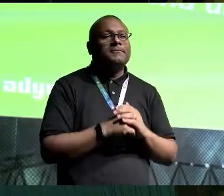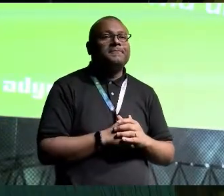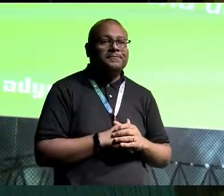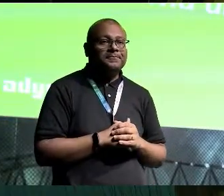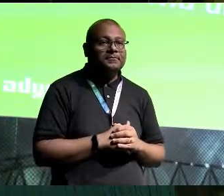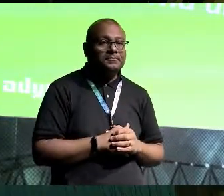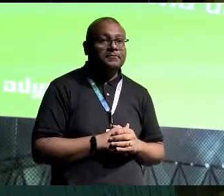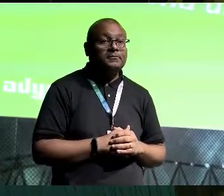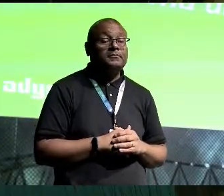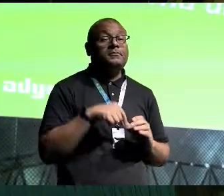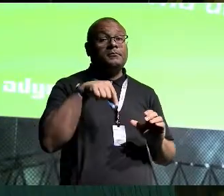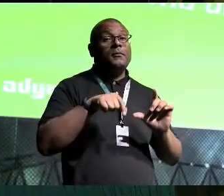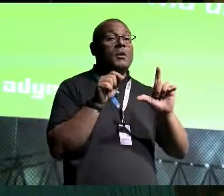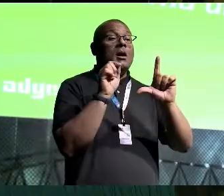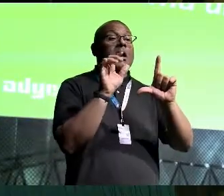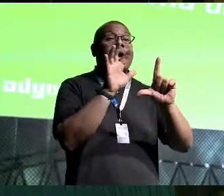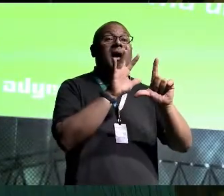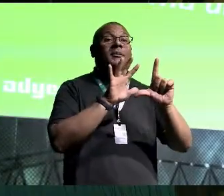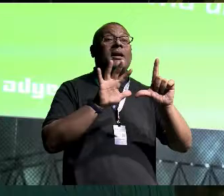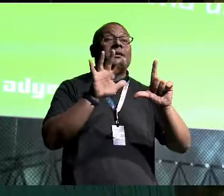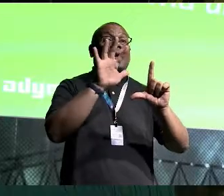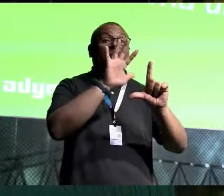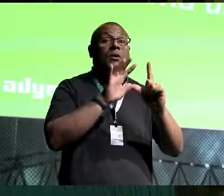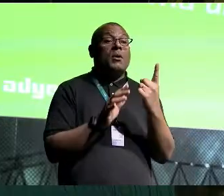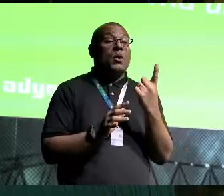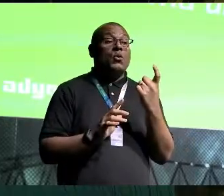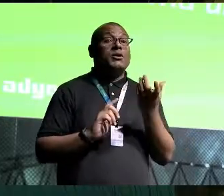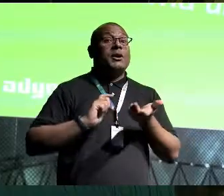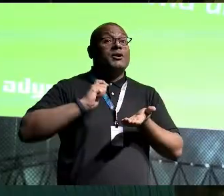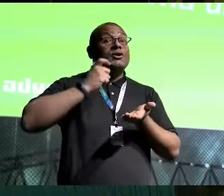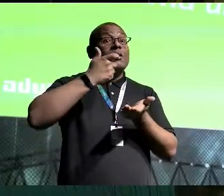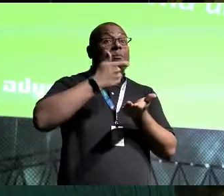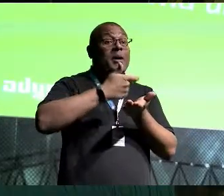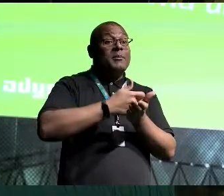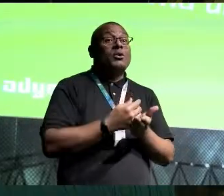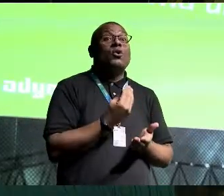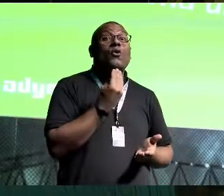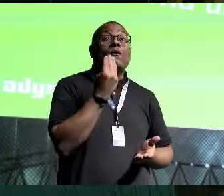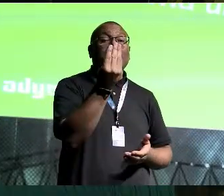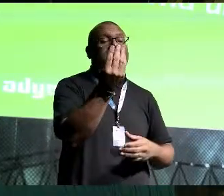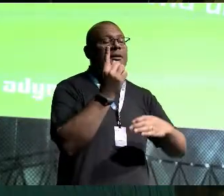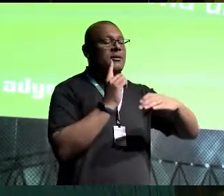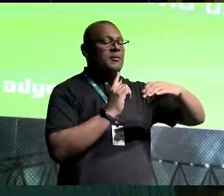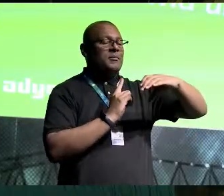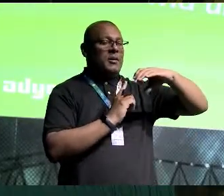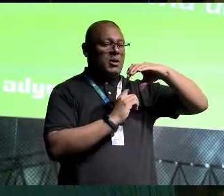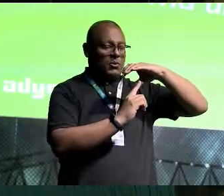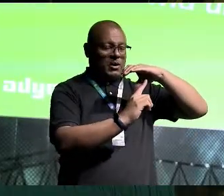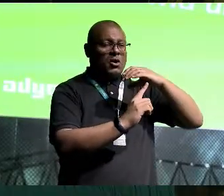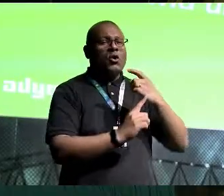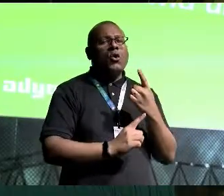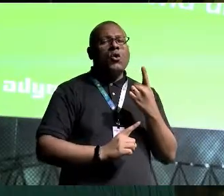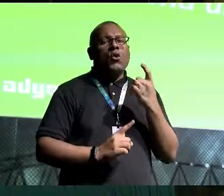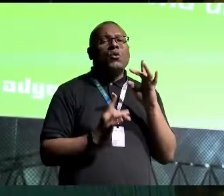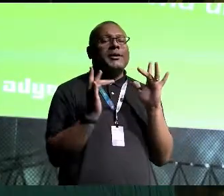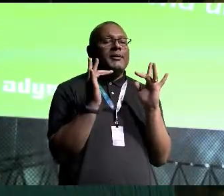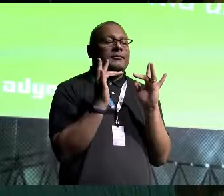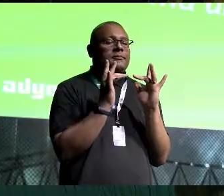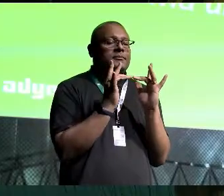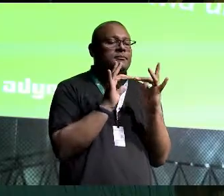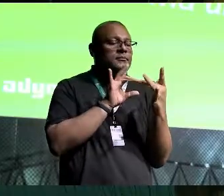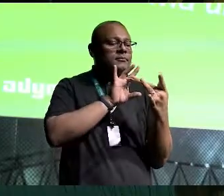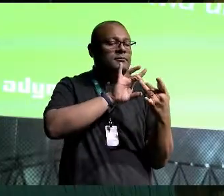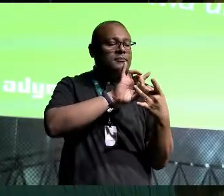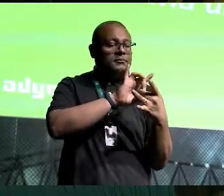A gente é uma plataforma única, né, de pagamento, então, com isso, a gente vai proporcionar para os nossos clientes uma única integração que